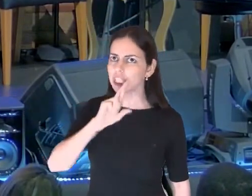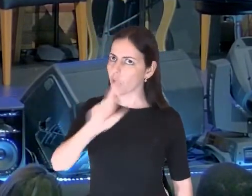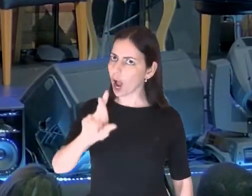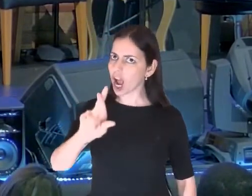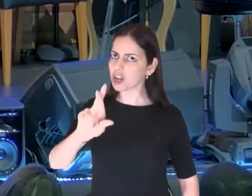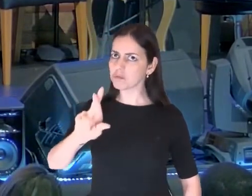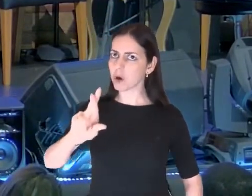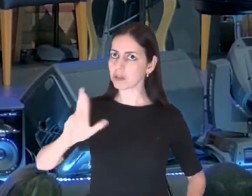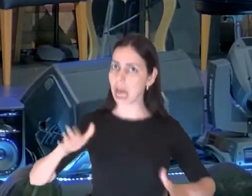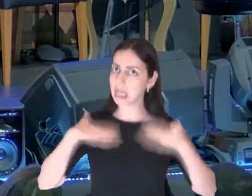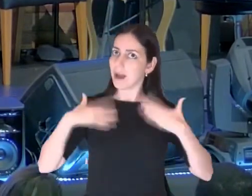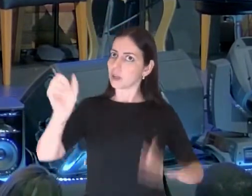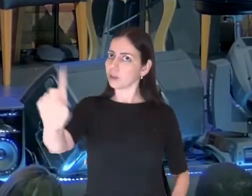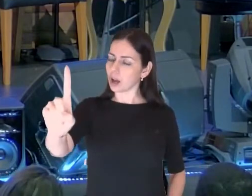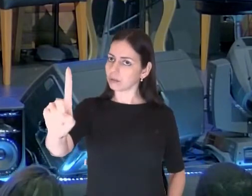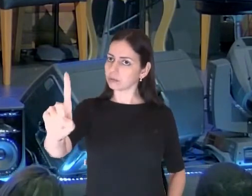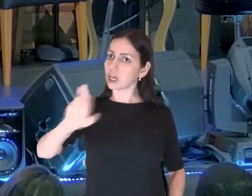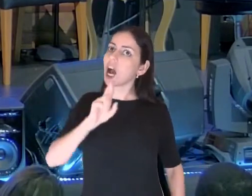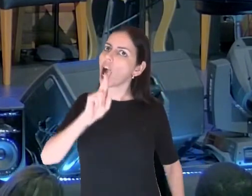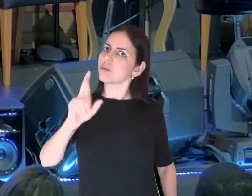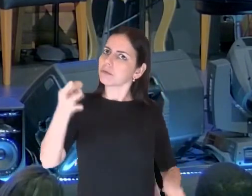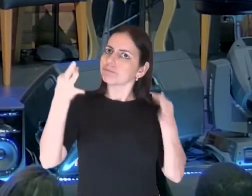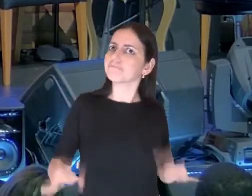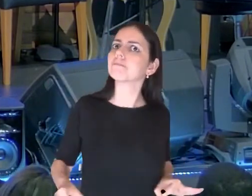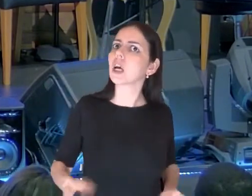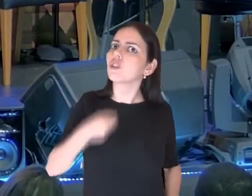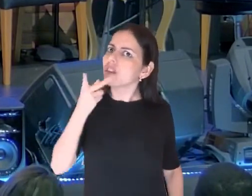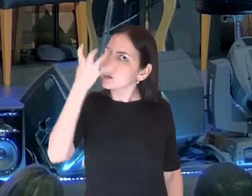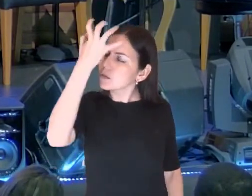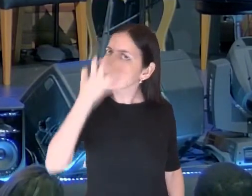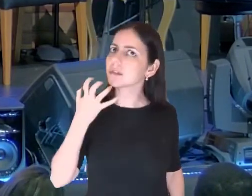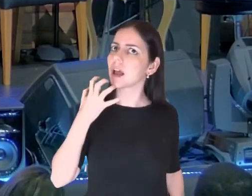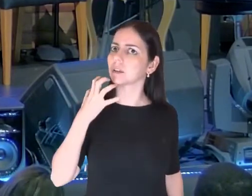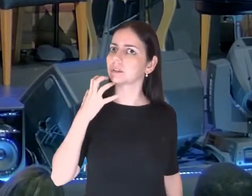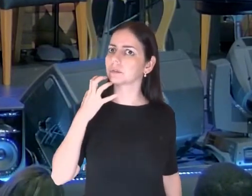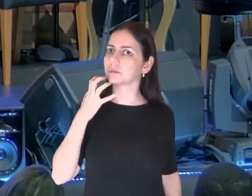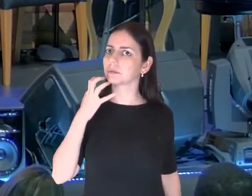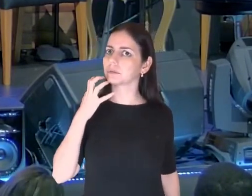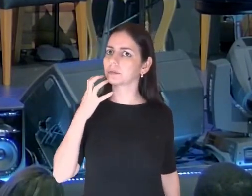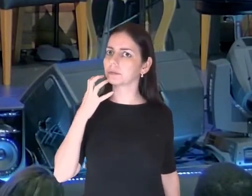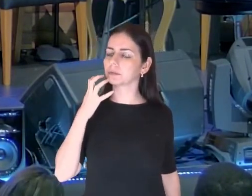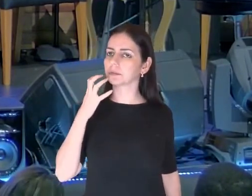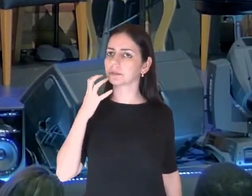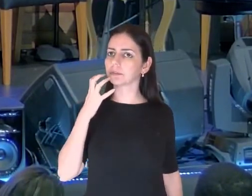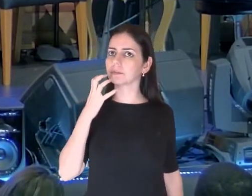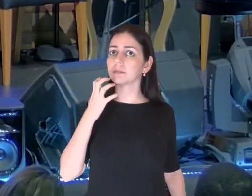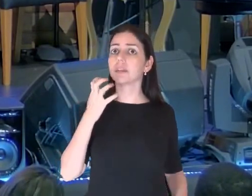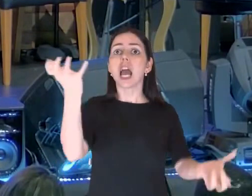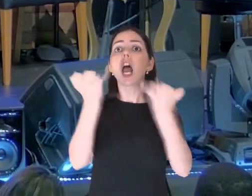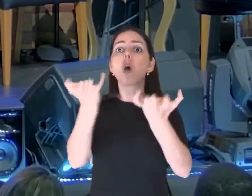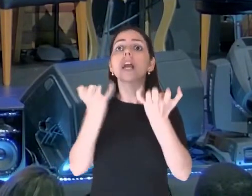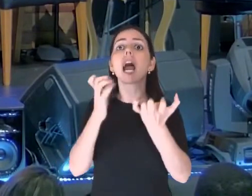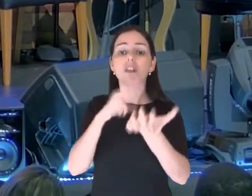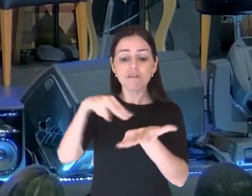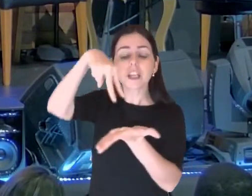empolgação. Eu estou falando sério. só quero que fiquem de